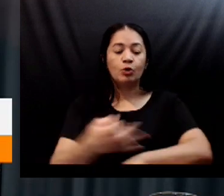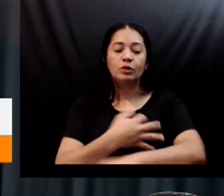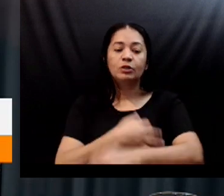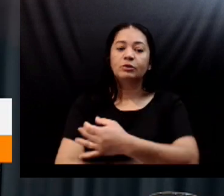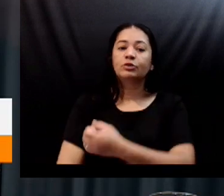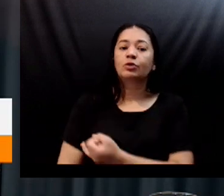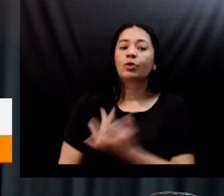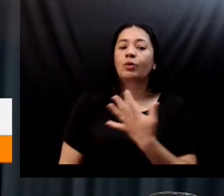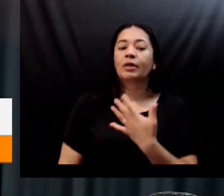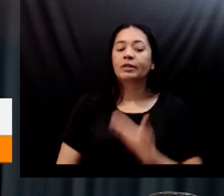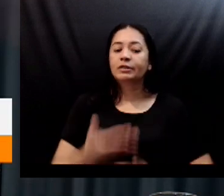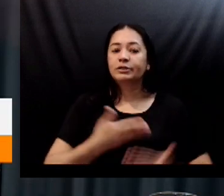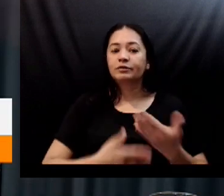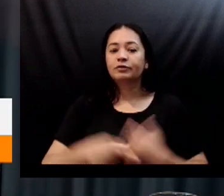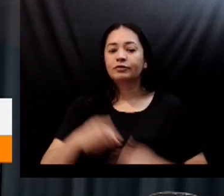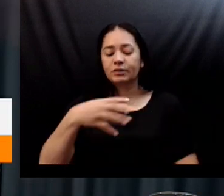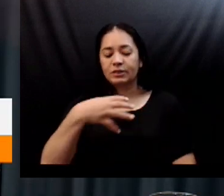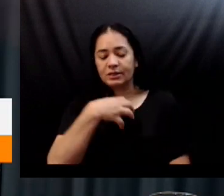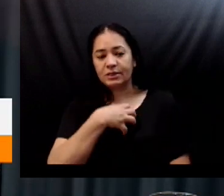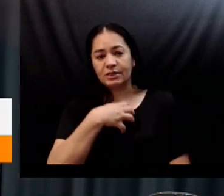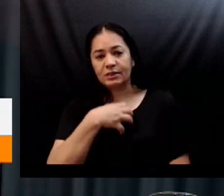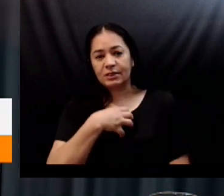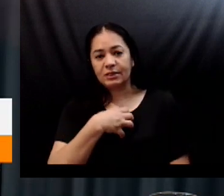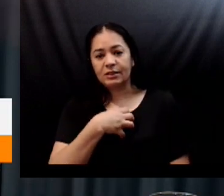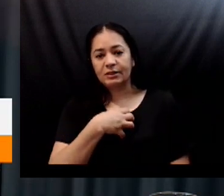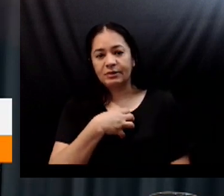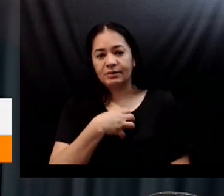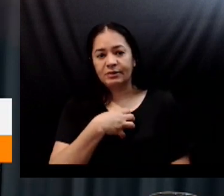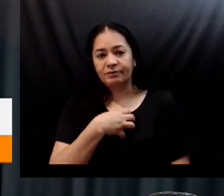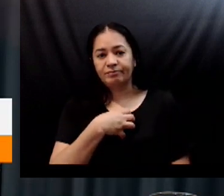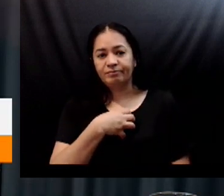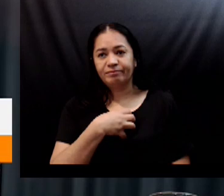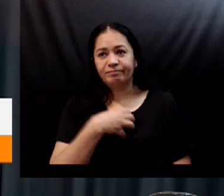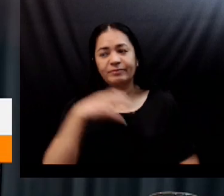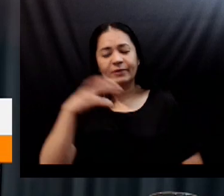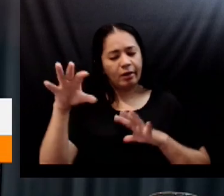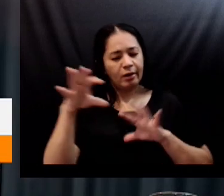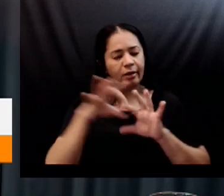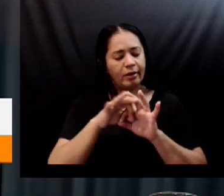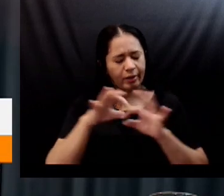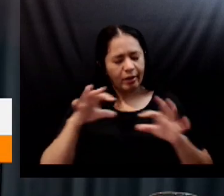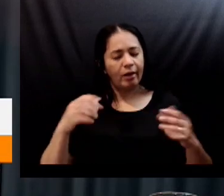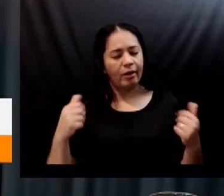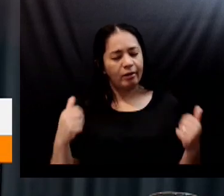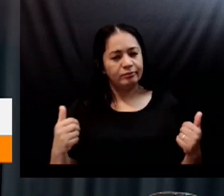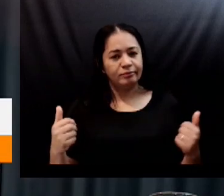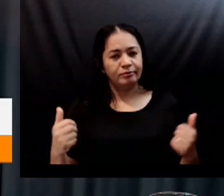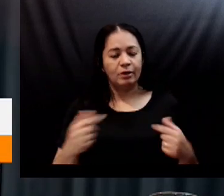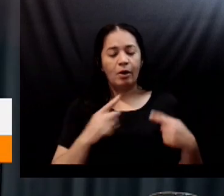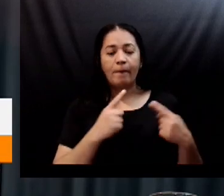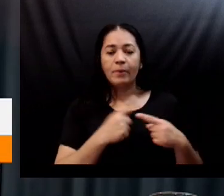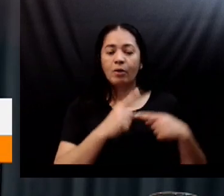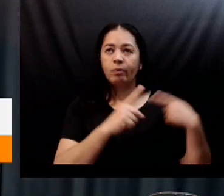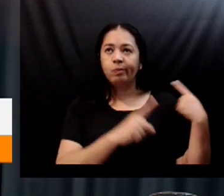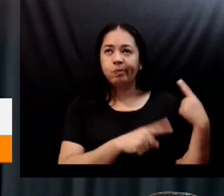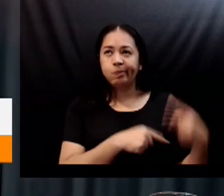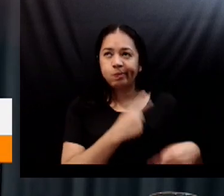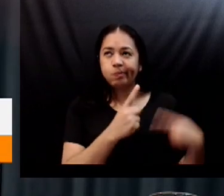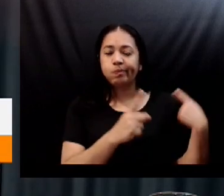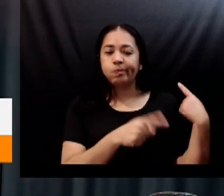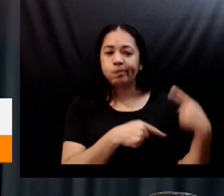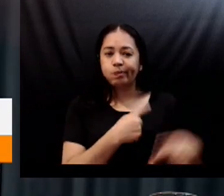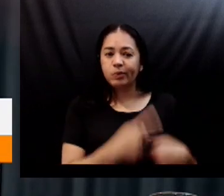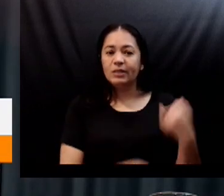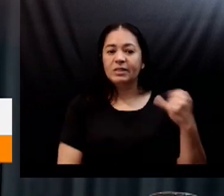se sente. Tá bem ligado uma coisa na outra, né? A procrastinação, a gente tem que ver se realmente você está procrastinando ou